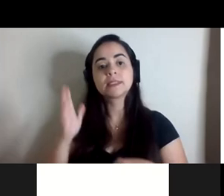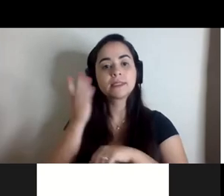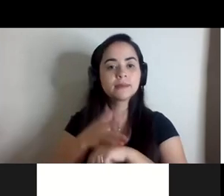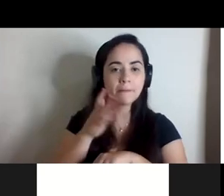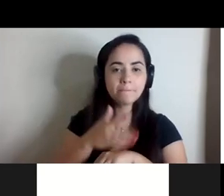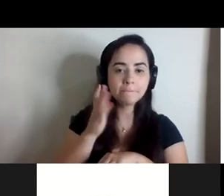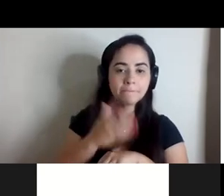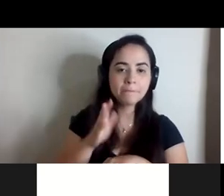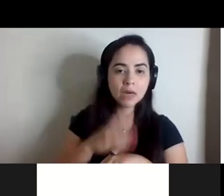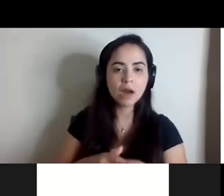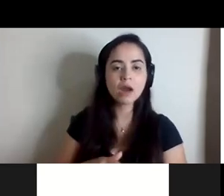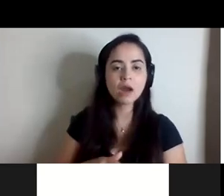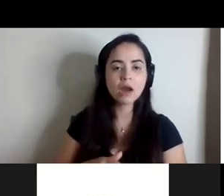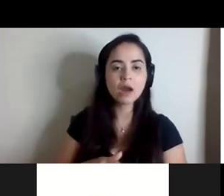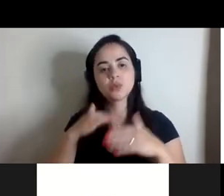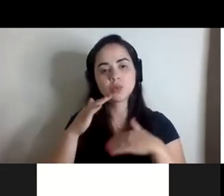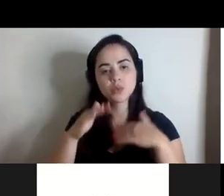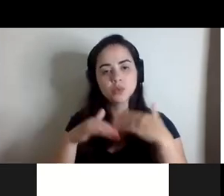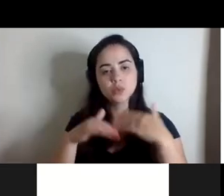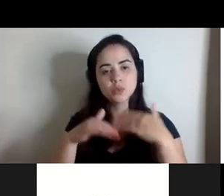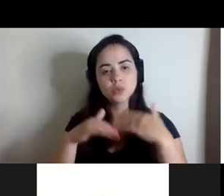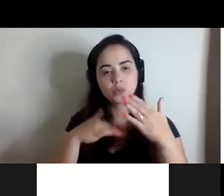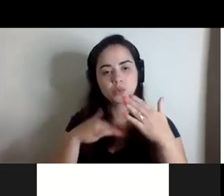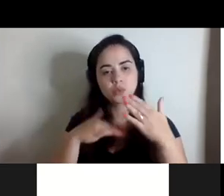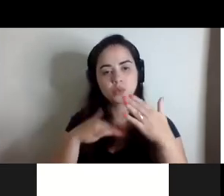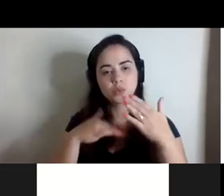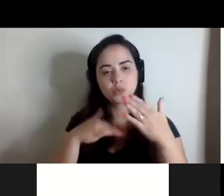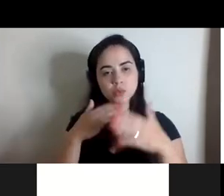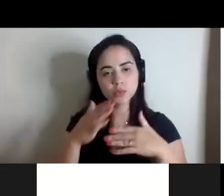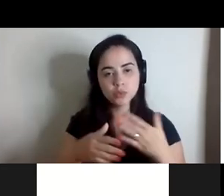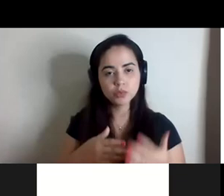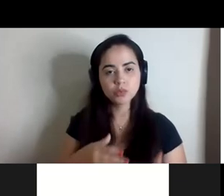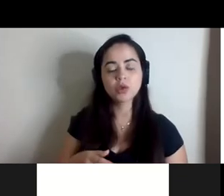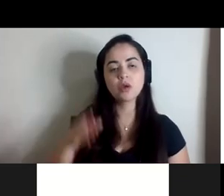para a construção dos conhecimentos,